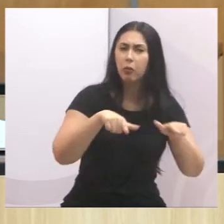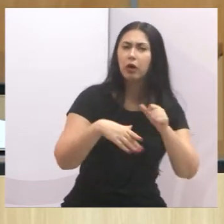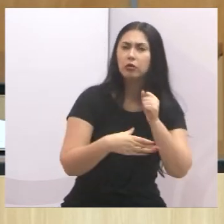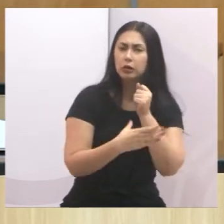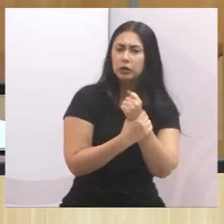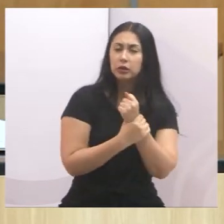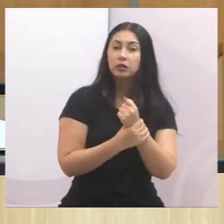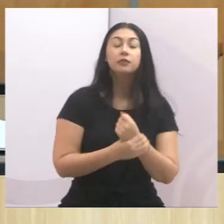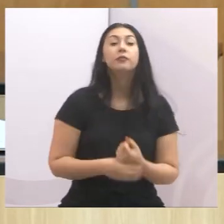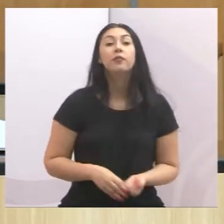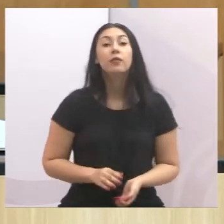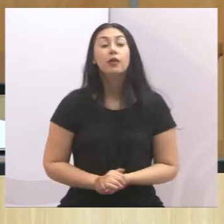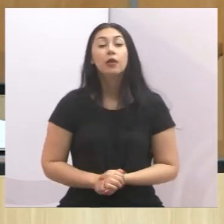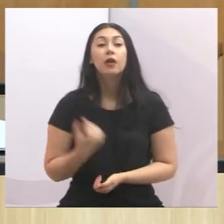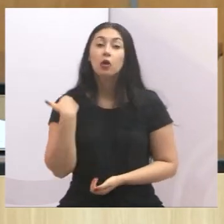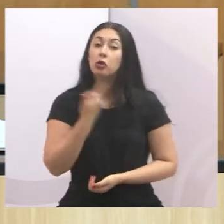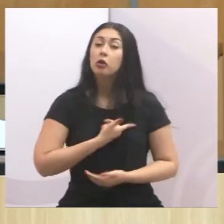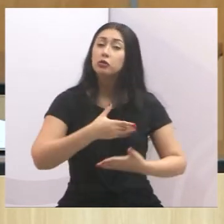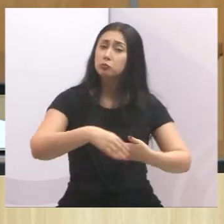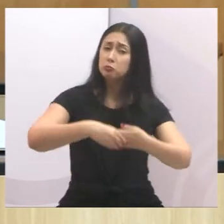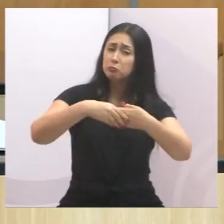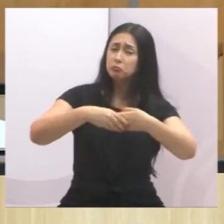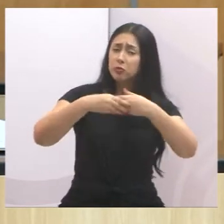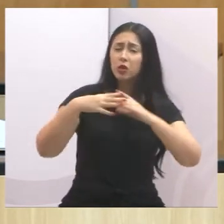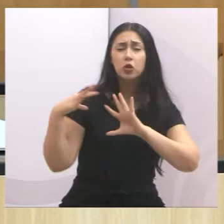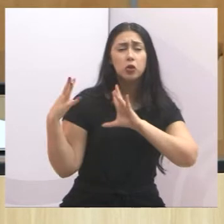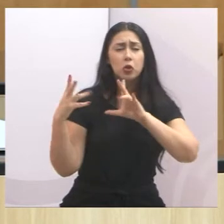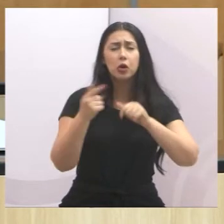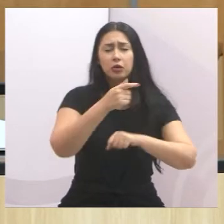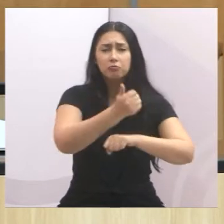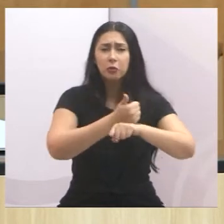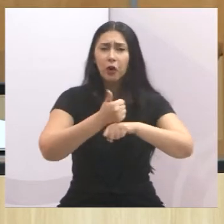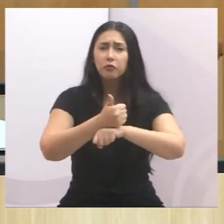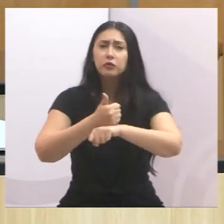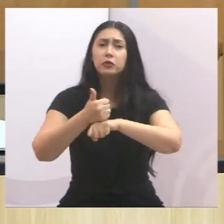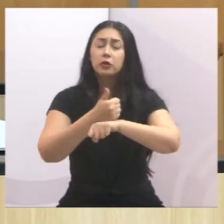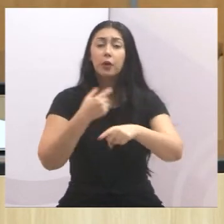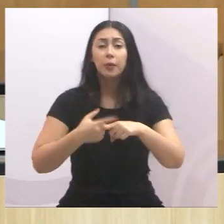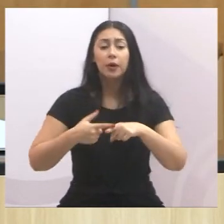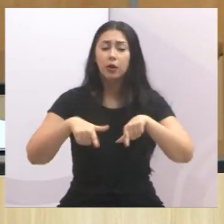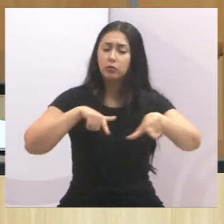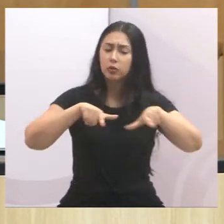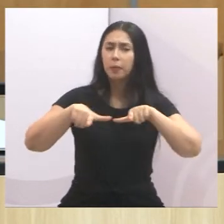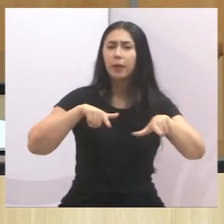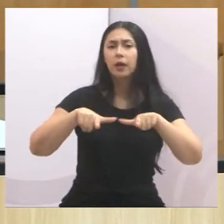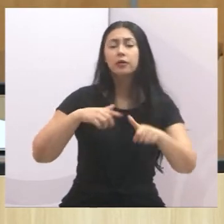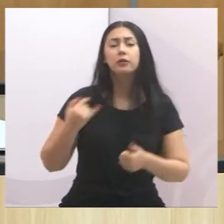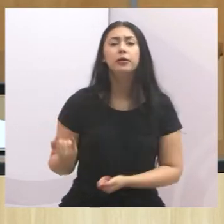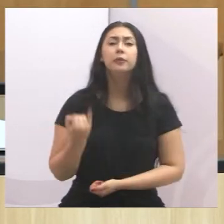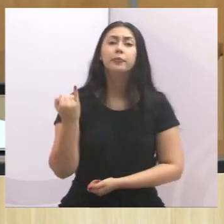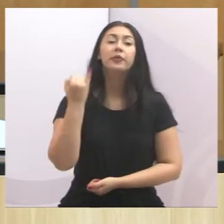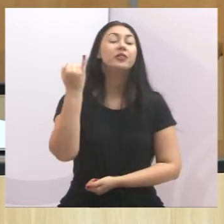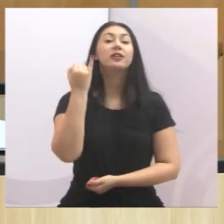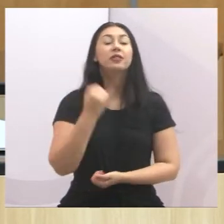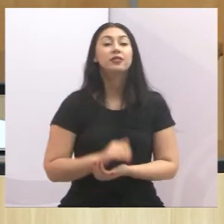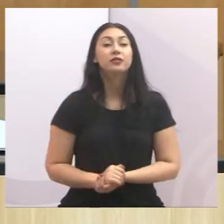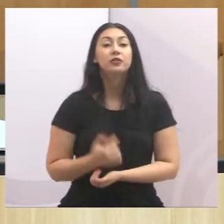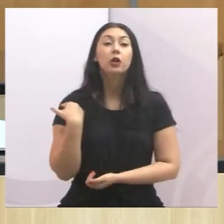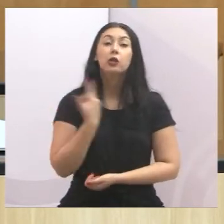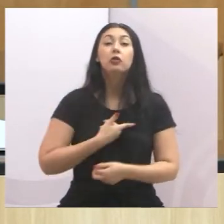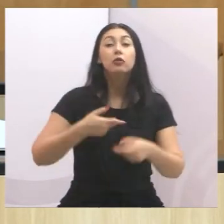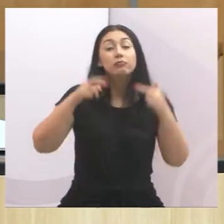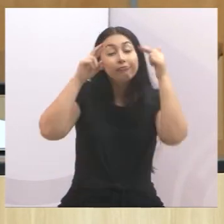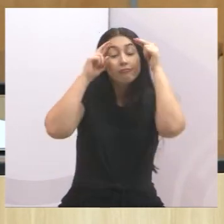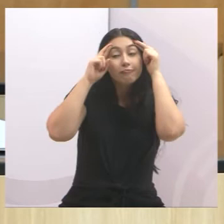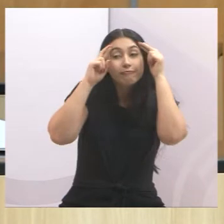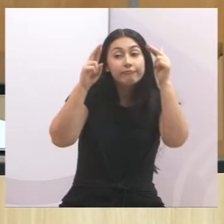oportunidade, apresentamos nossos cumprimentos a todos os profissionais da área pelo importante trabalho que desempenham. Feito o registro, respeitosamente